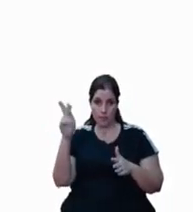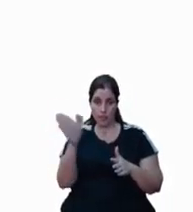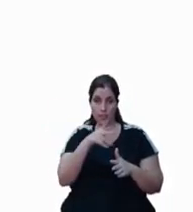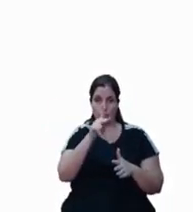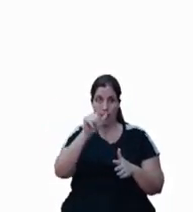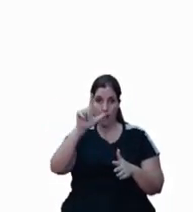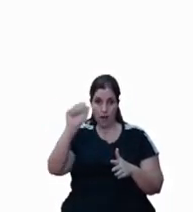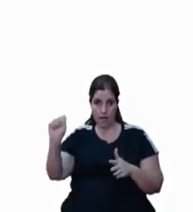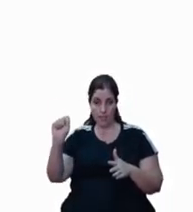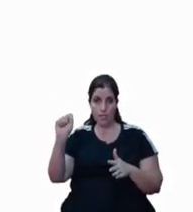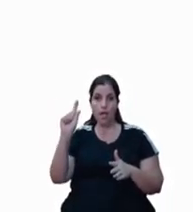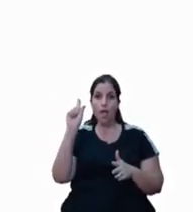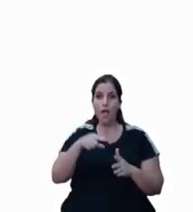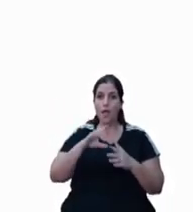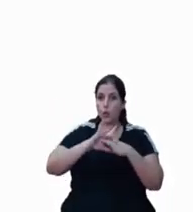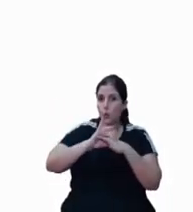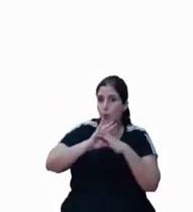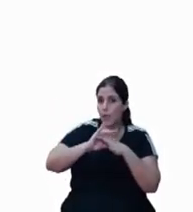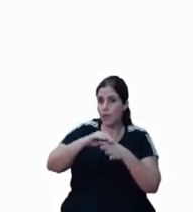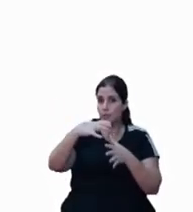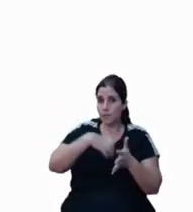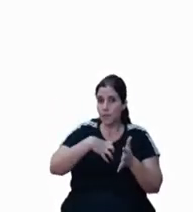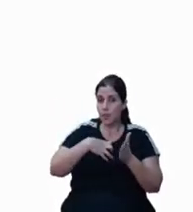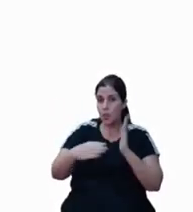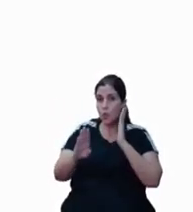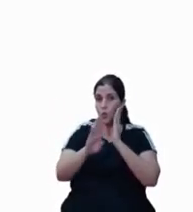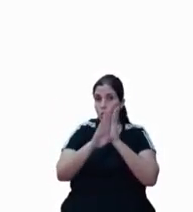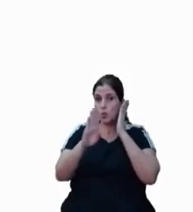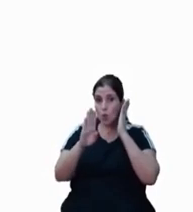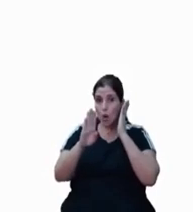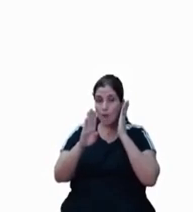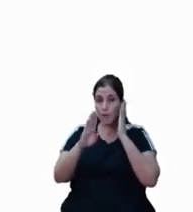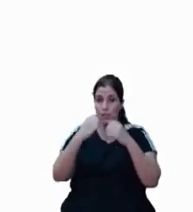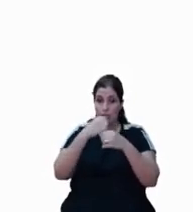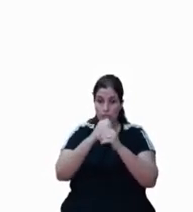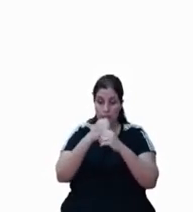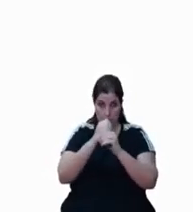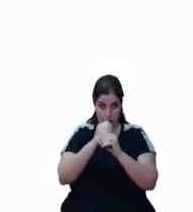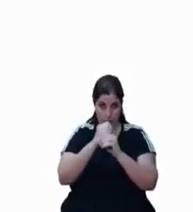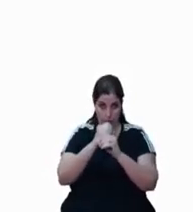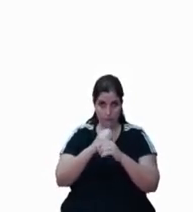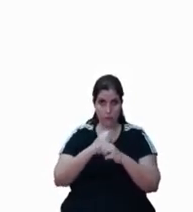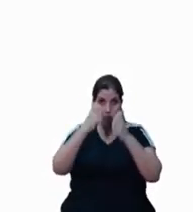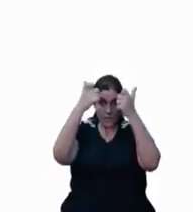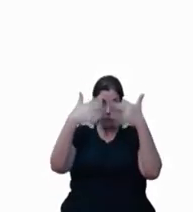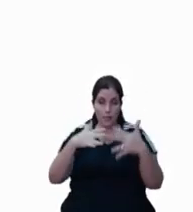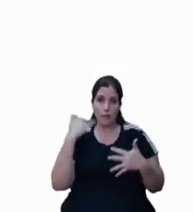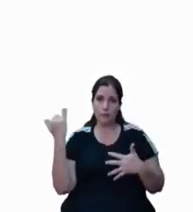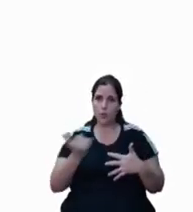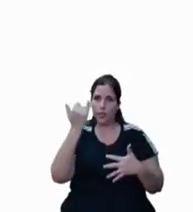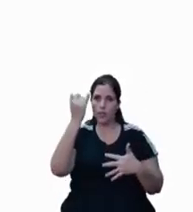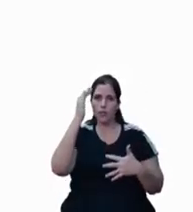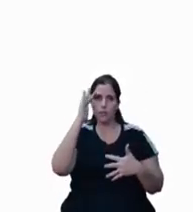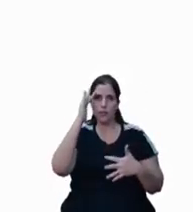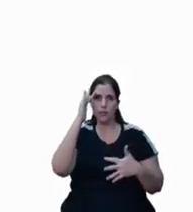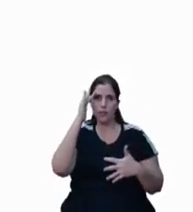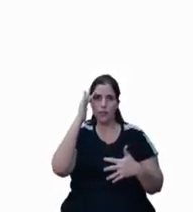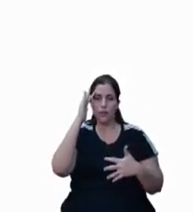uma síndromes com sintomas e achados em exames que se sobrepõem. Explicarei a importância de entender